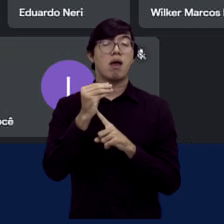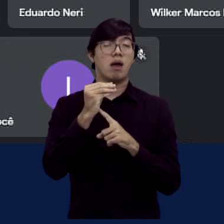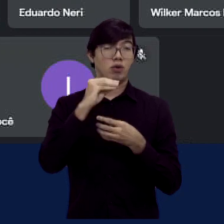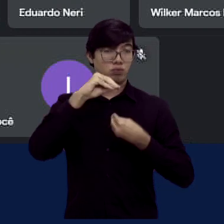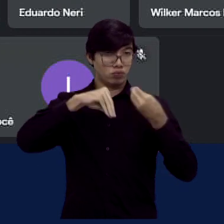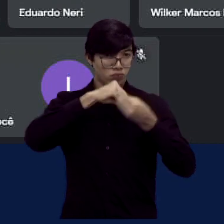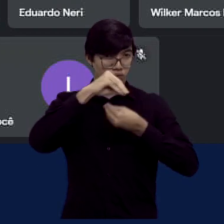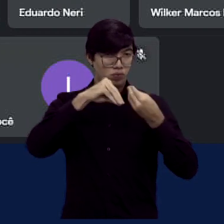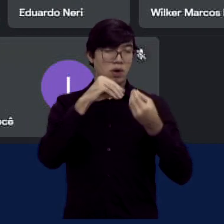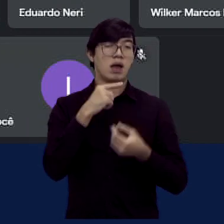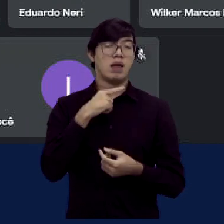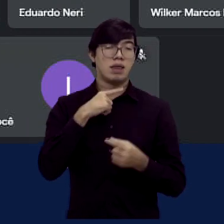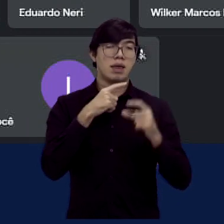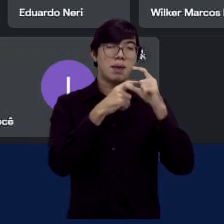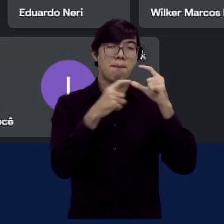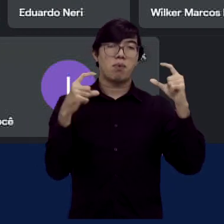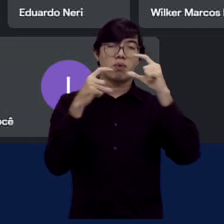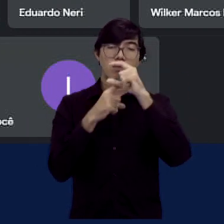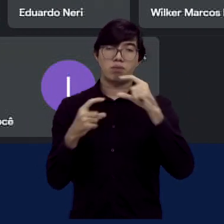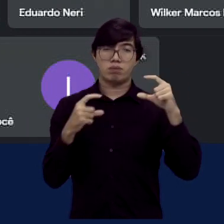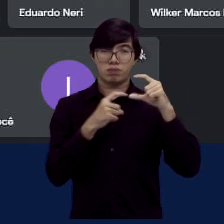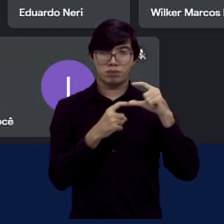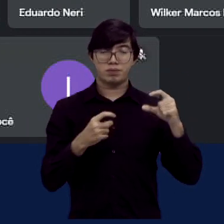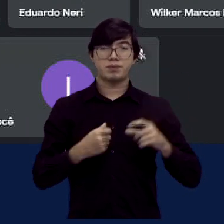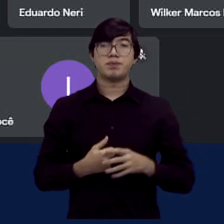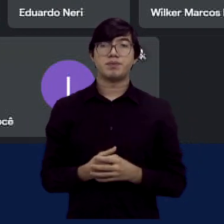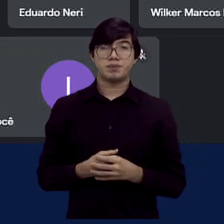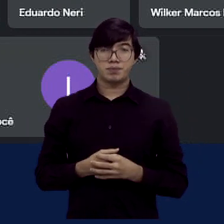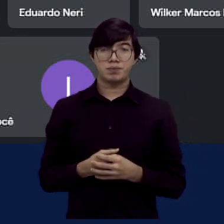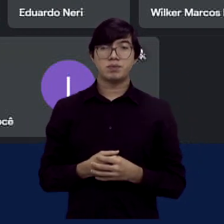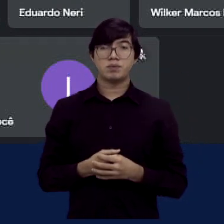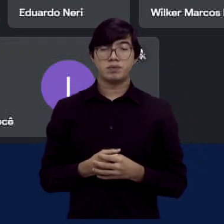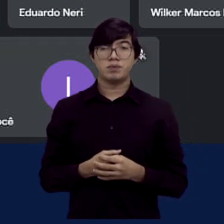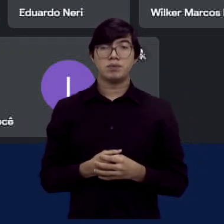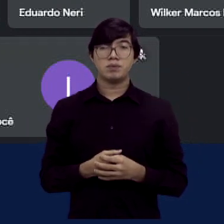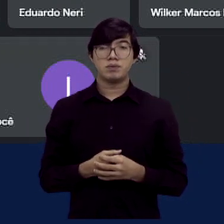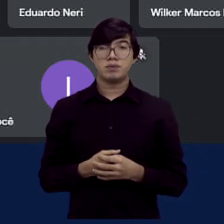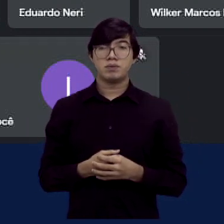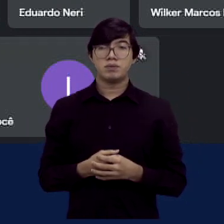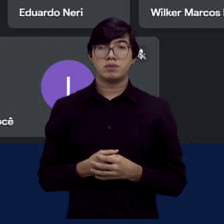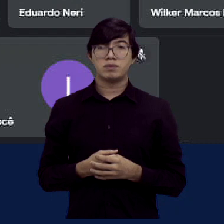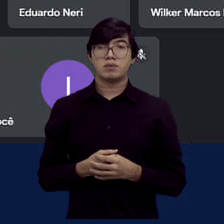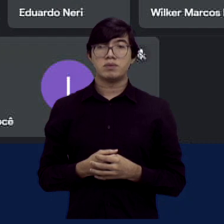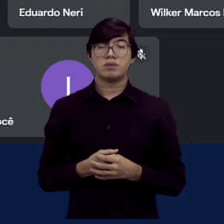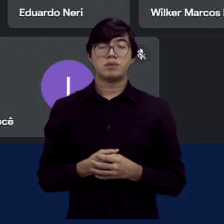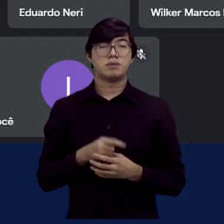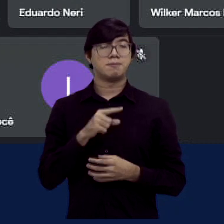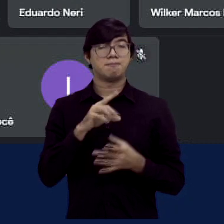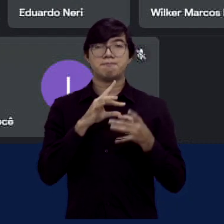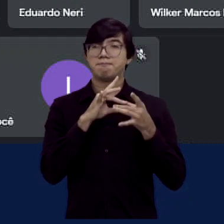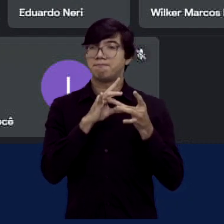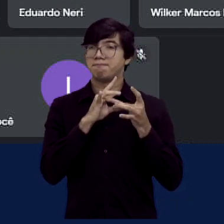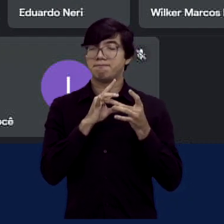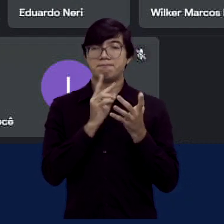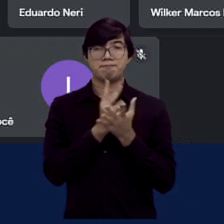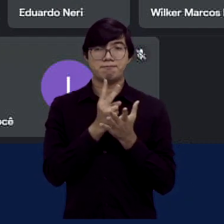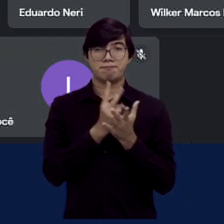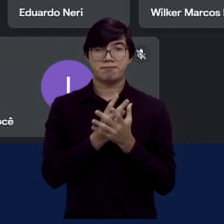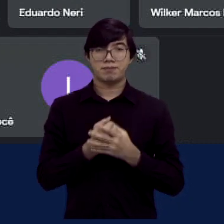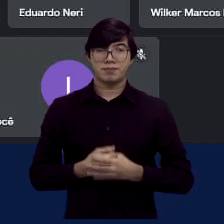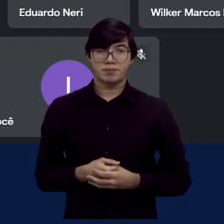você está falando de política, certo? Então, são coisas que são indissociáveis.